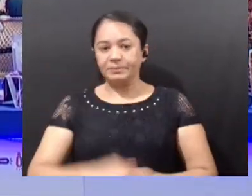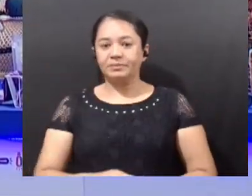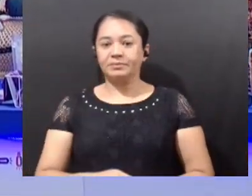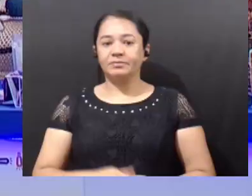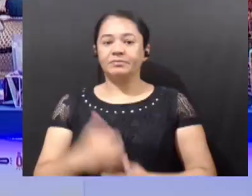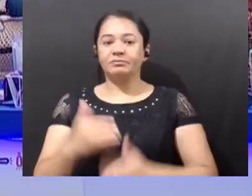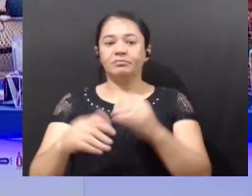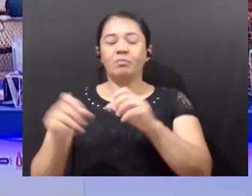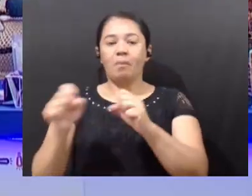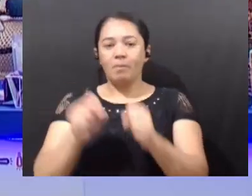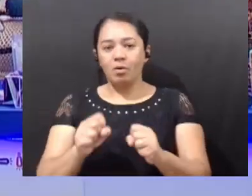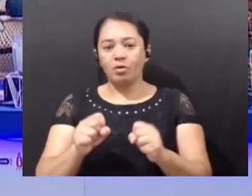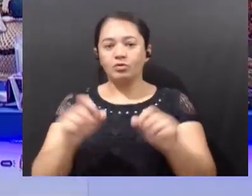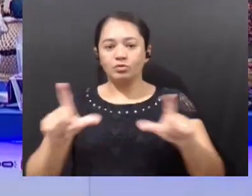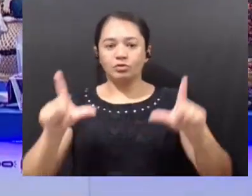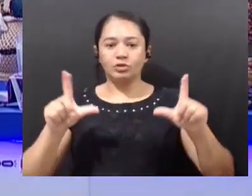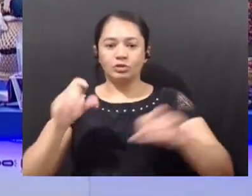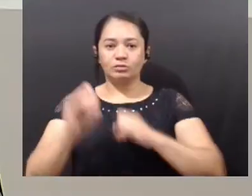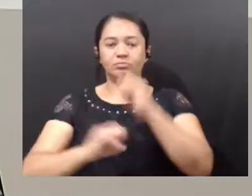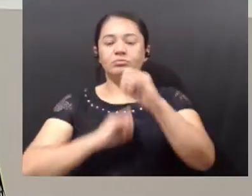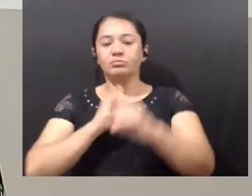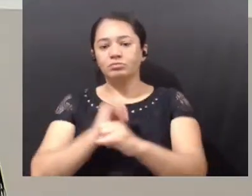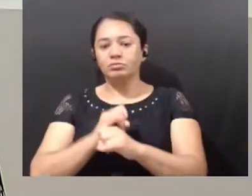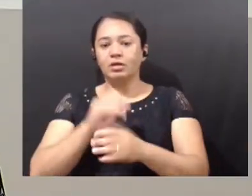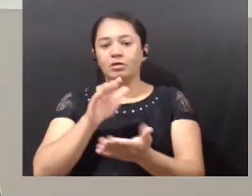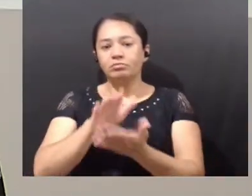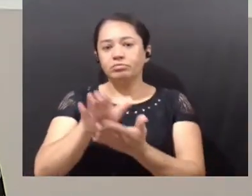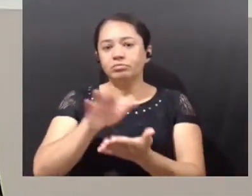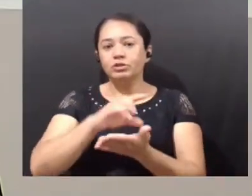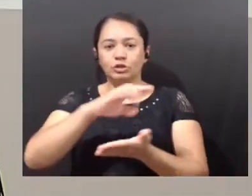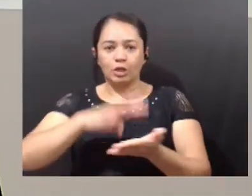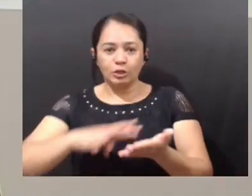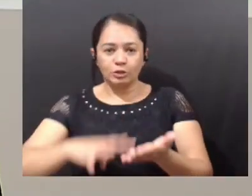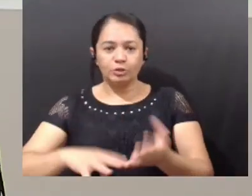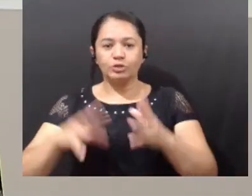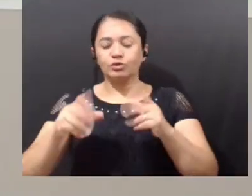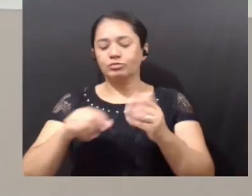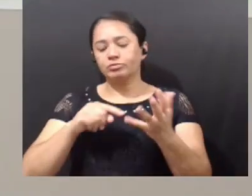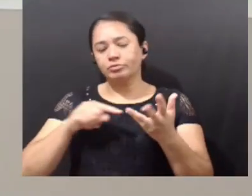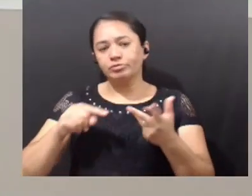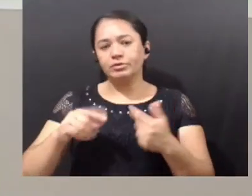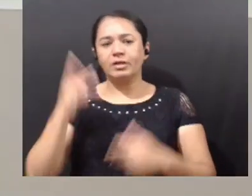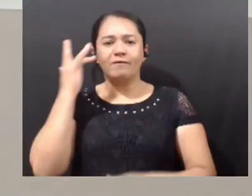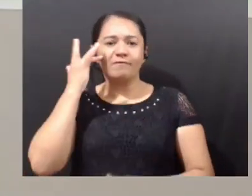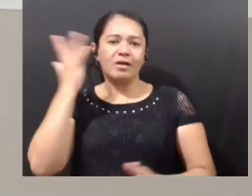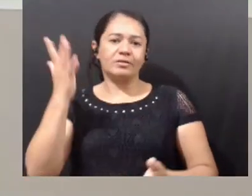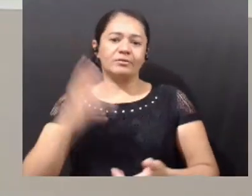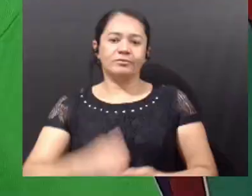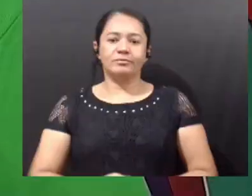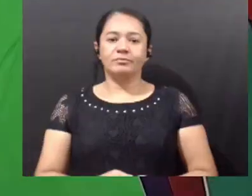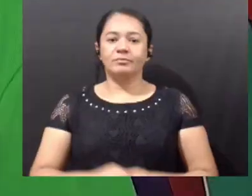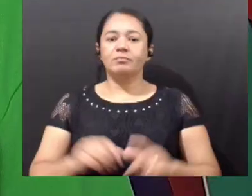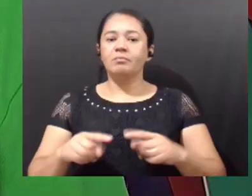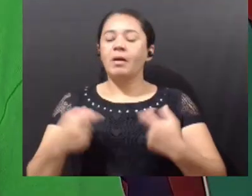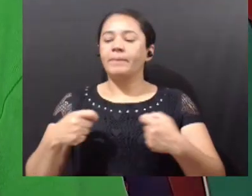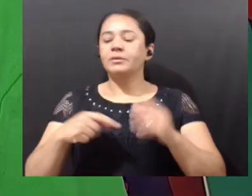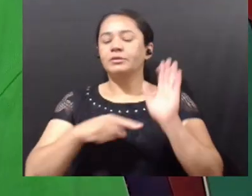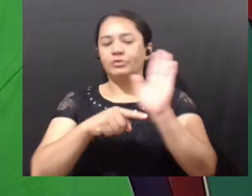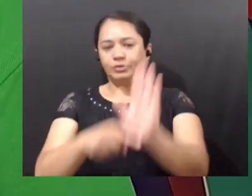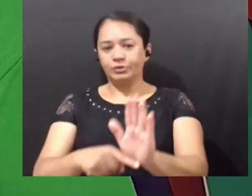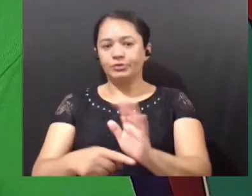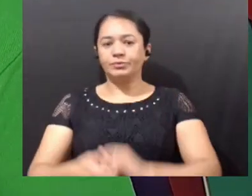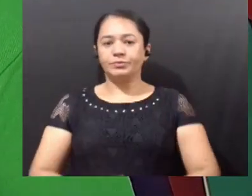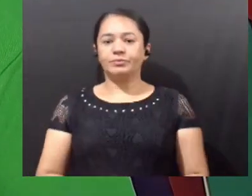certificado digital para emitir uma nota fiscal e todas essas coisas, que é muito fácil, mas precisa de ajuda, eu acho. Mais uma vez o Sebrae